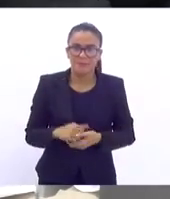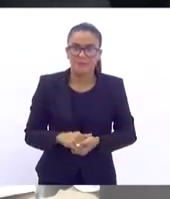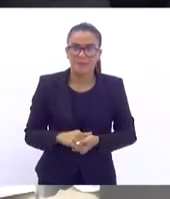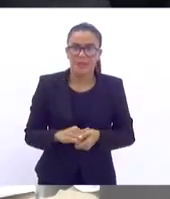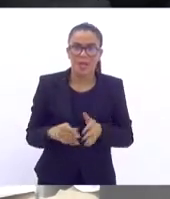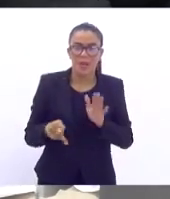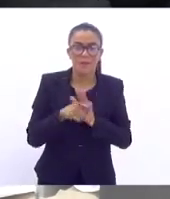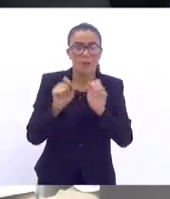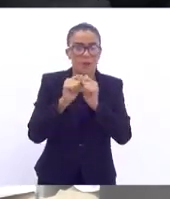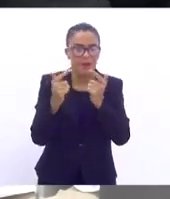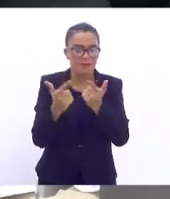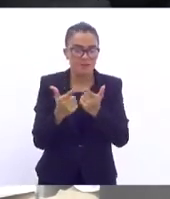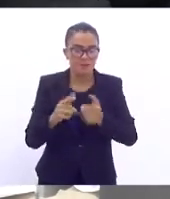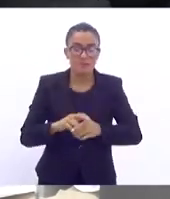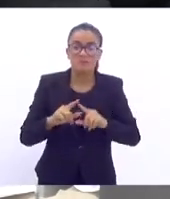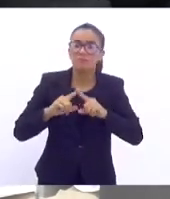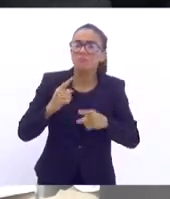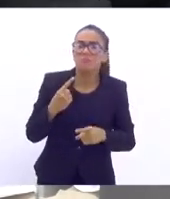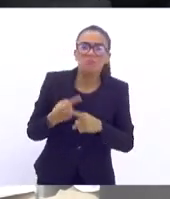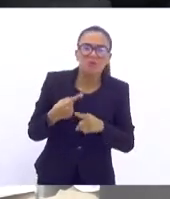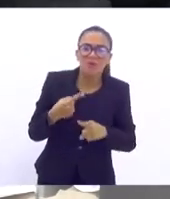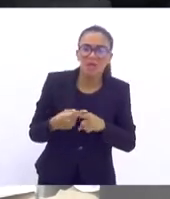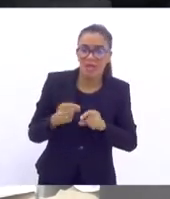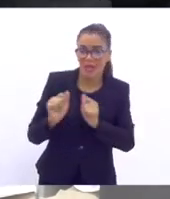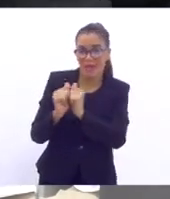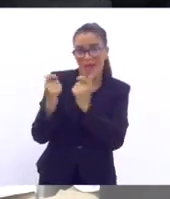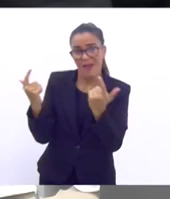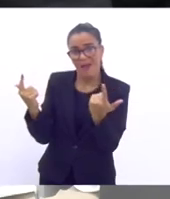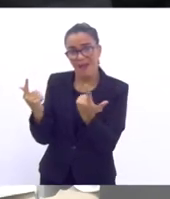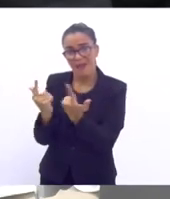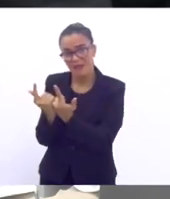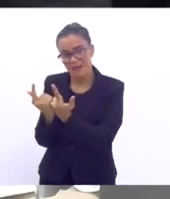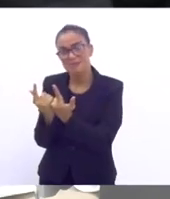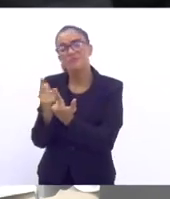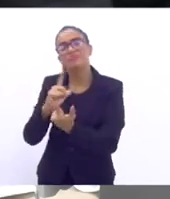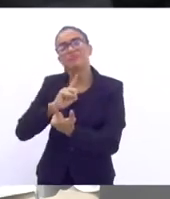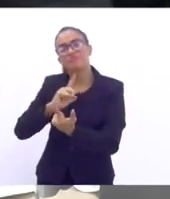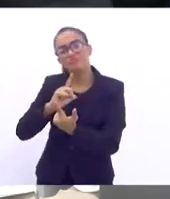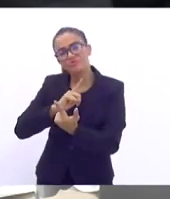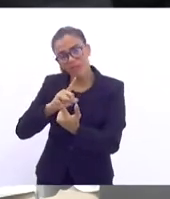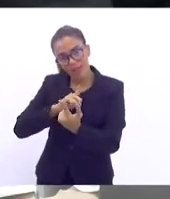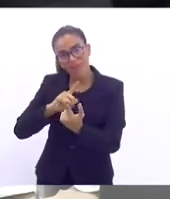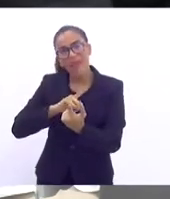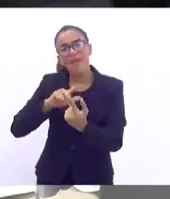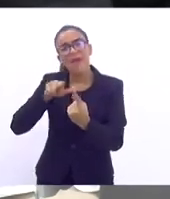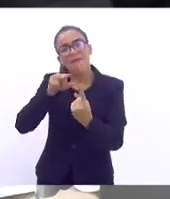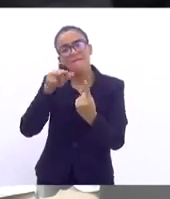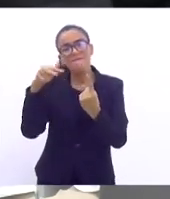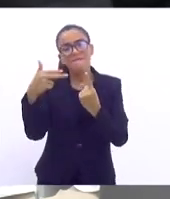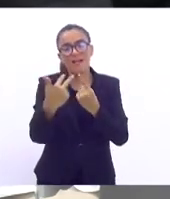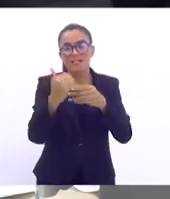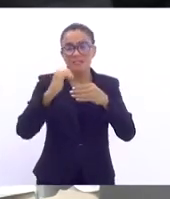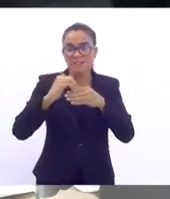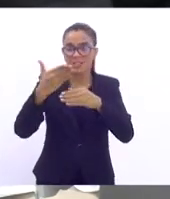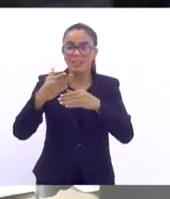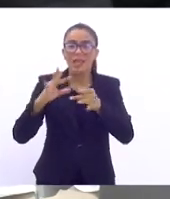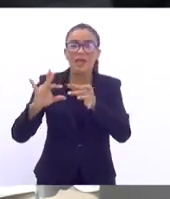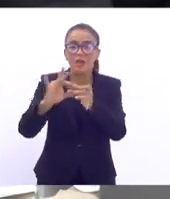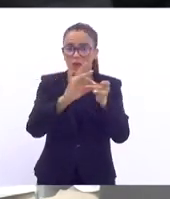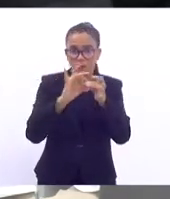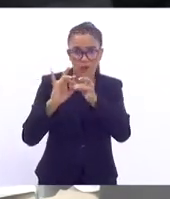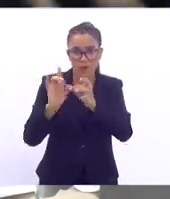a casa no seu conjunto por quê Porque a casa ela tem para sua versão externa ela tem que ter unicidade